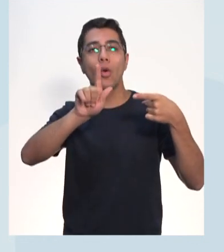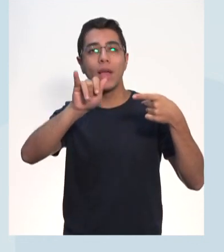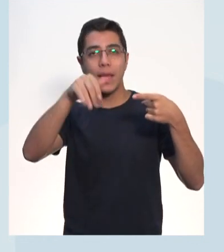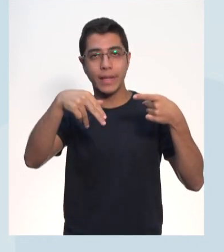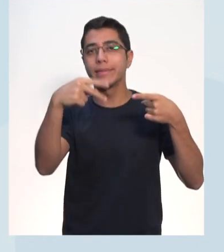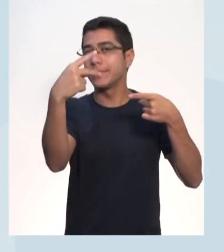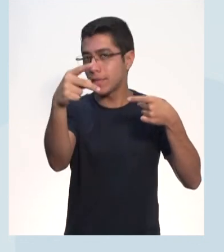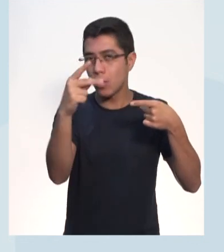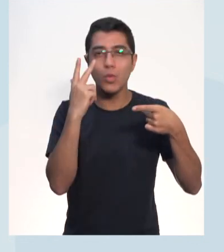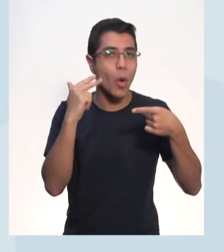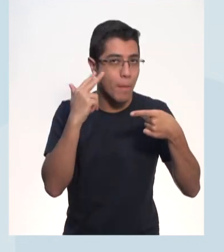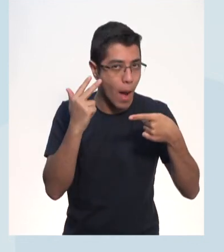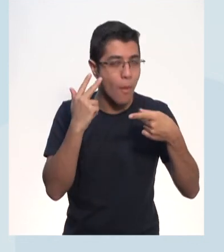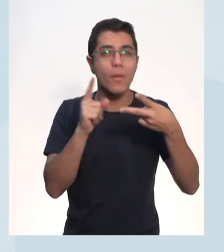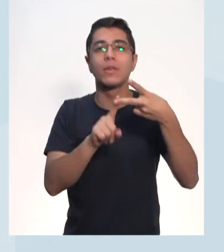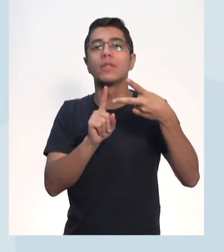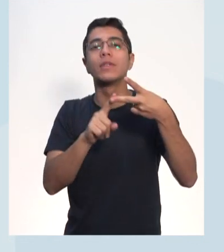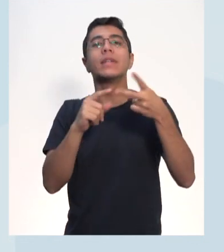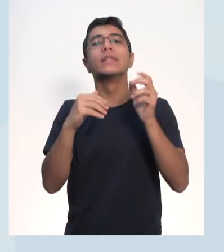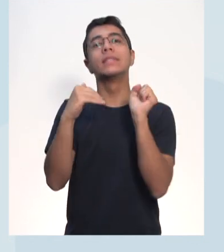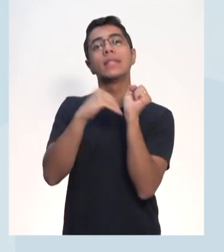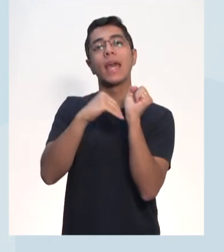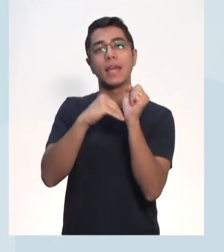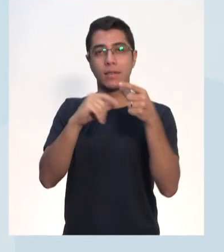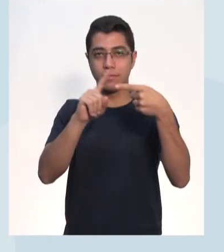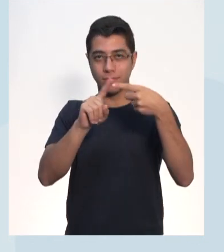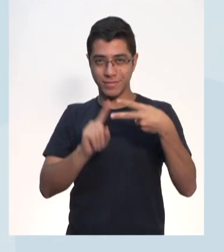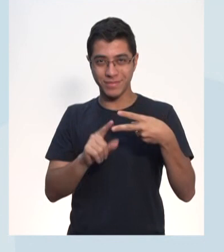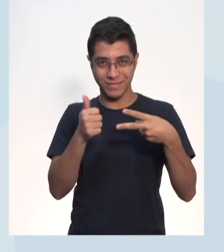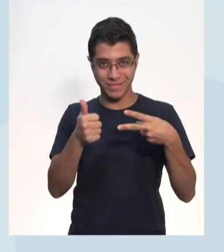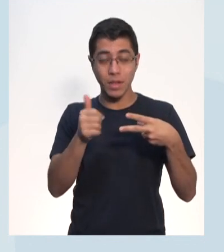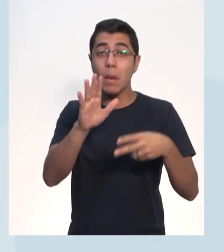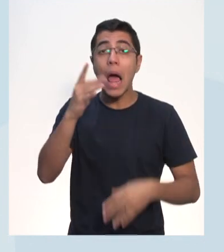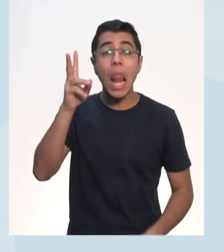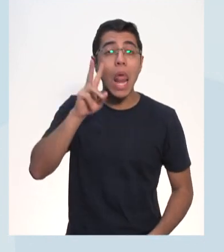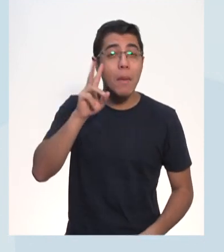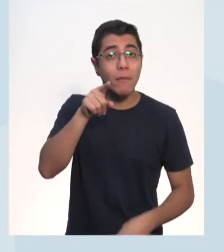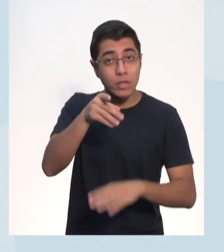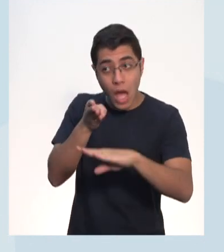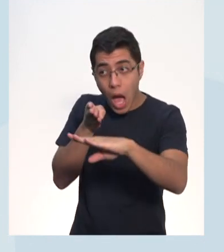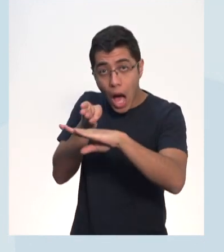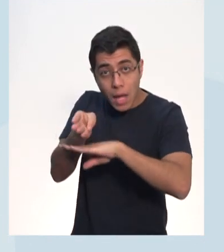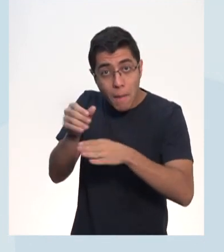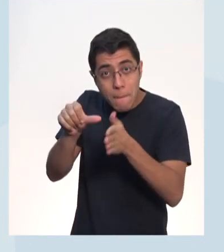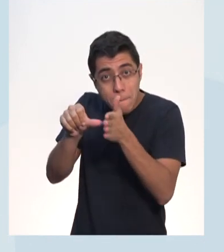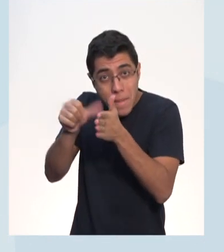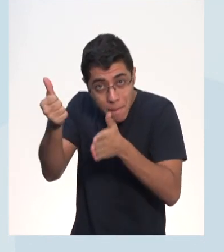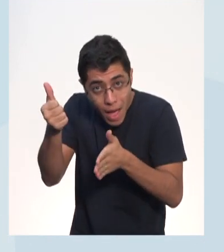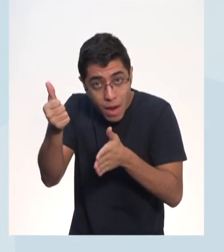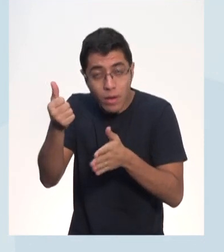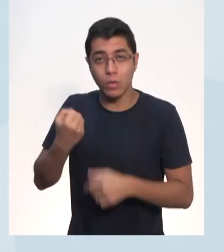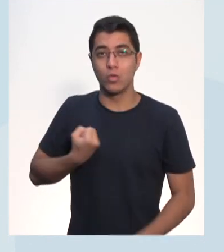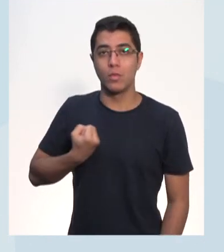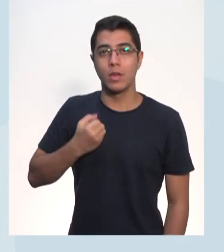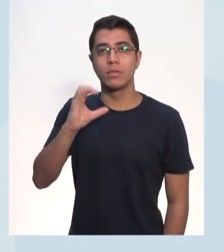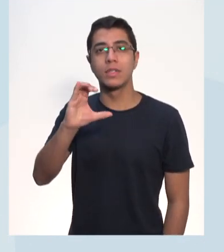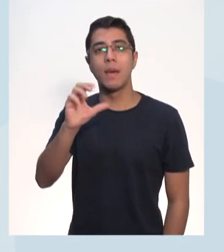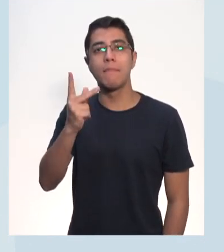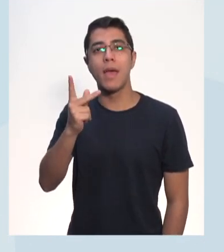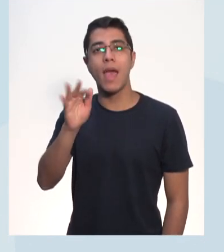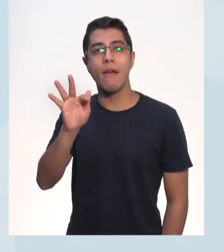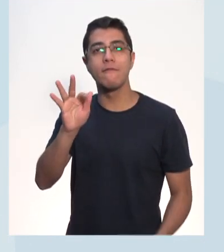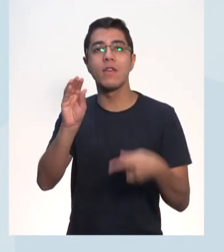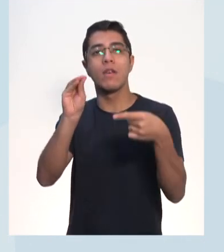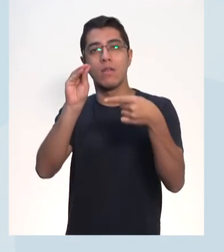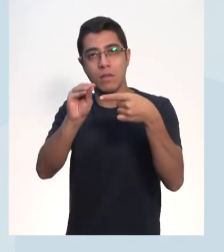gente precisa entrar com o nosso CPF, né? Temos o caso dos professores eventuais, que como não estão na